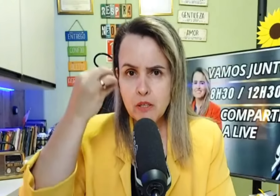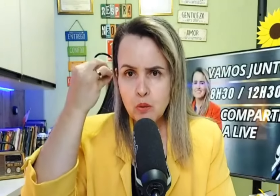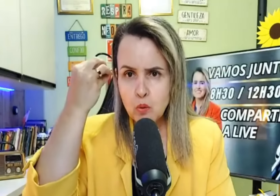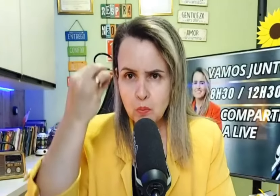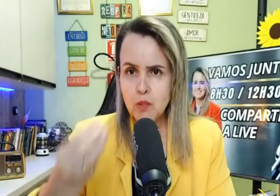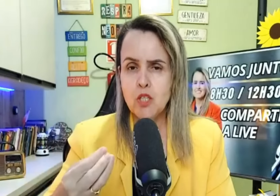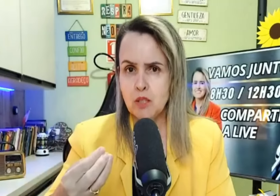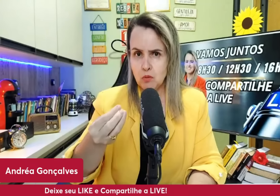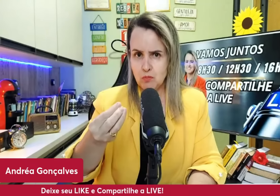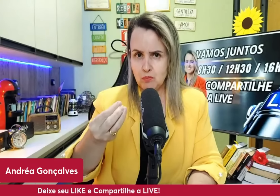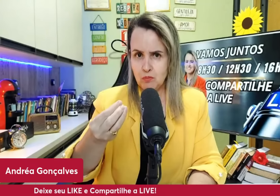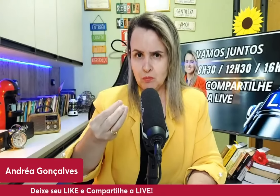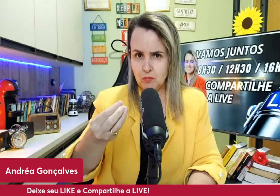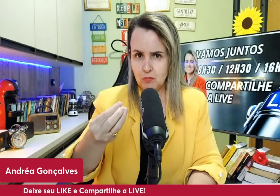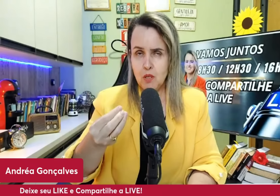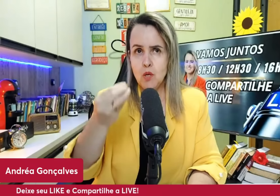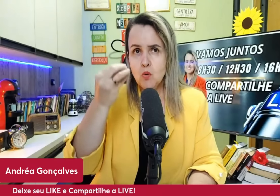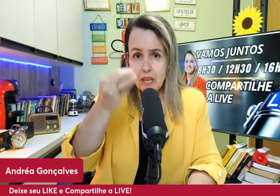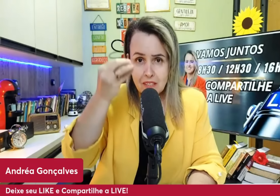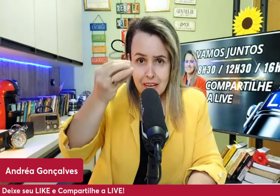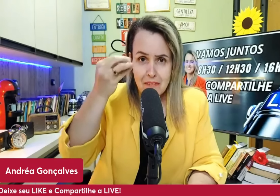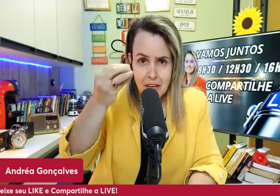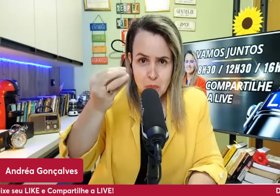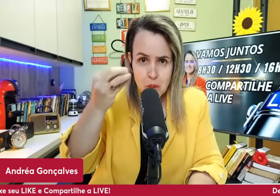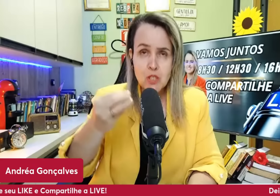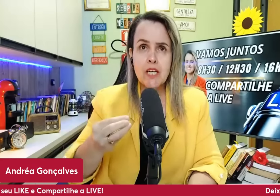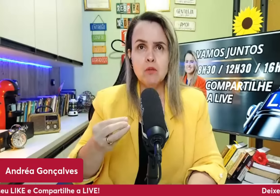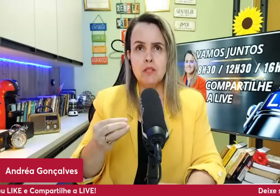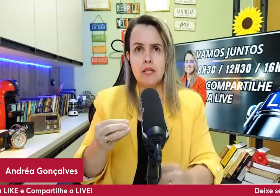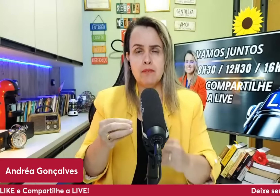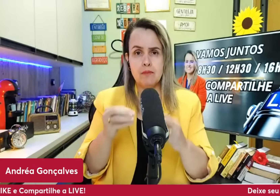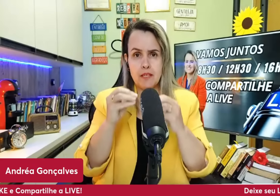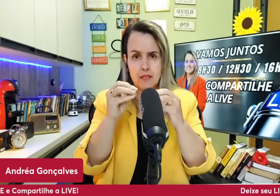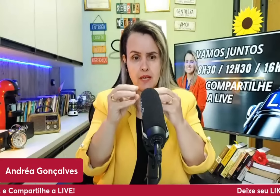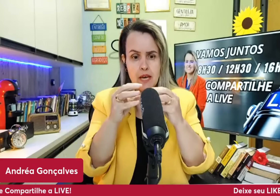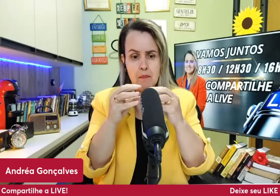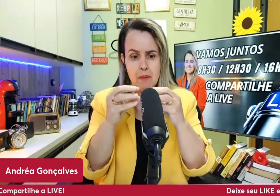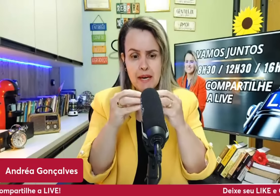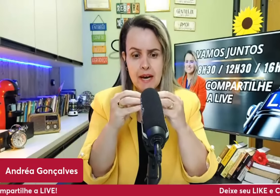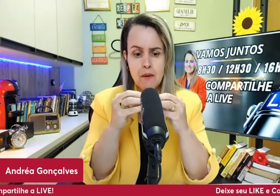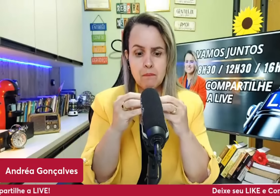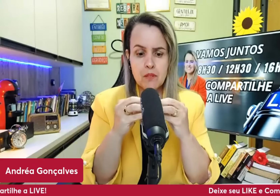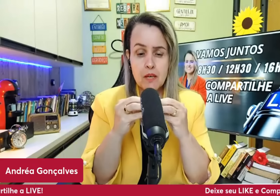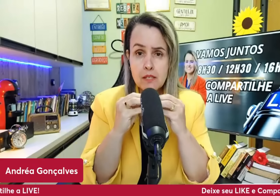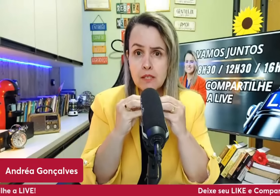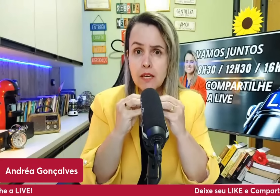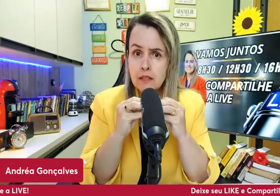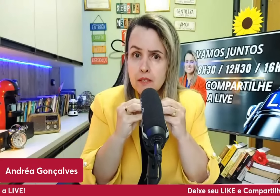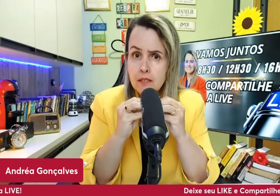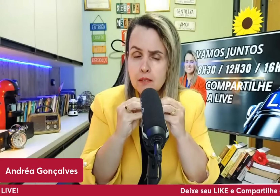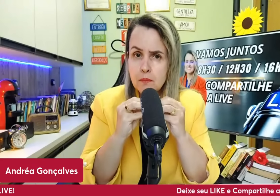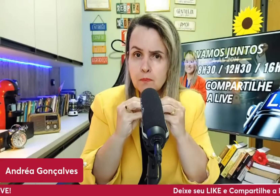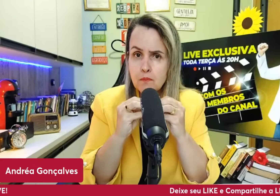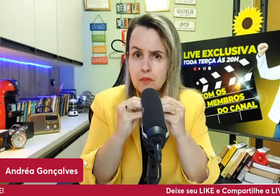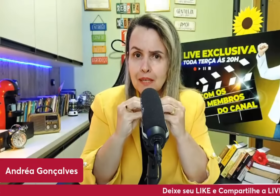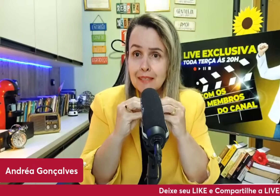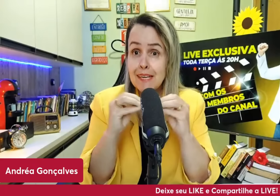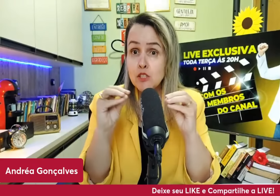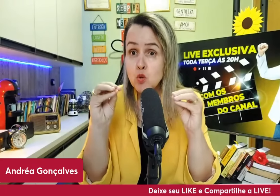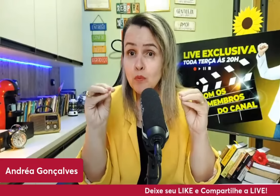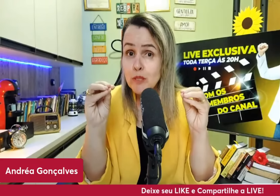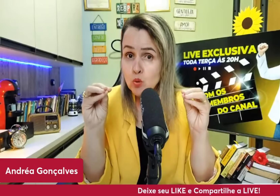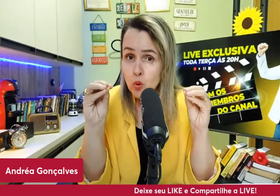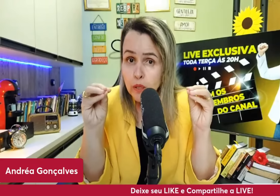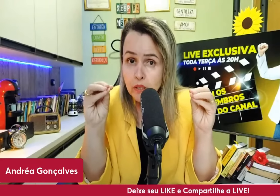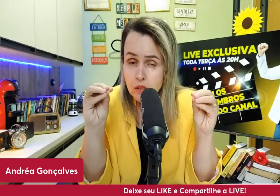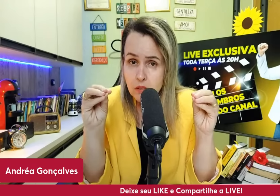refere o projeto o que que se refere o projeto André é pegar receitas